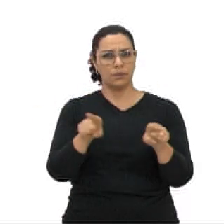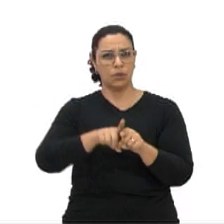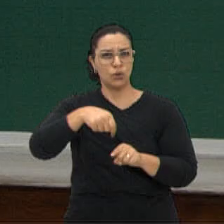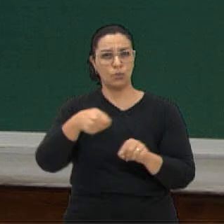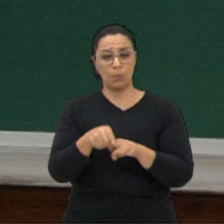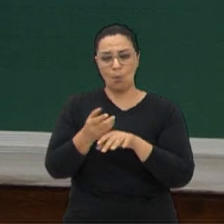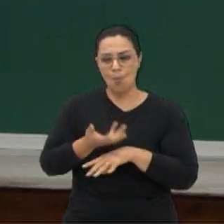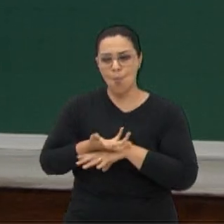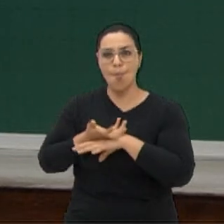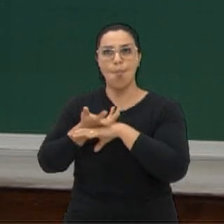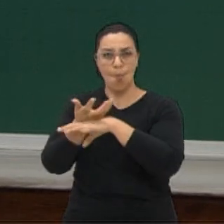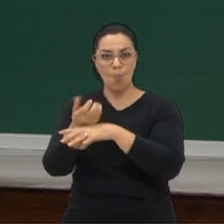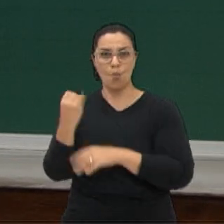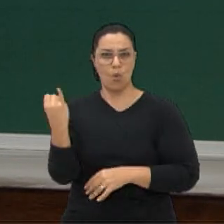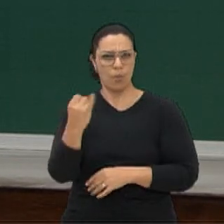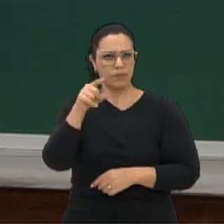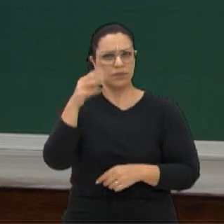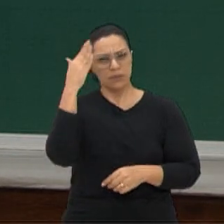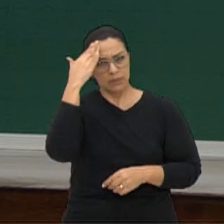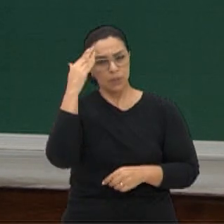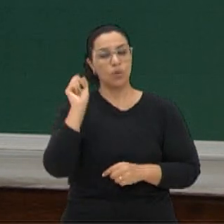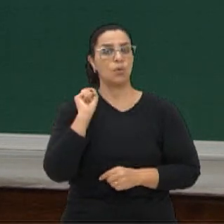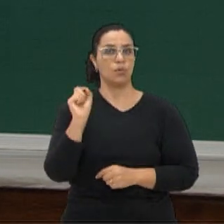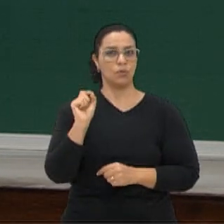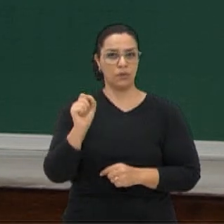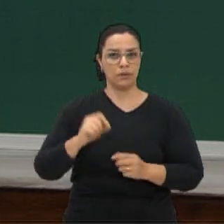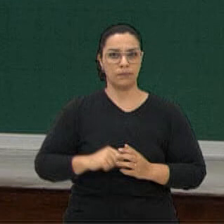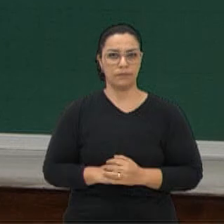dos desertos. É importante você saber que